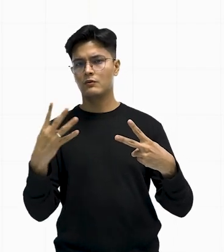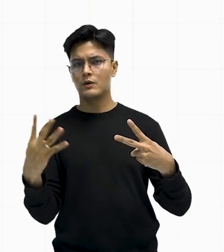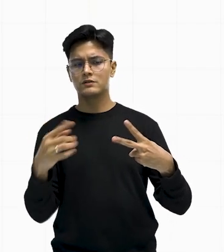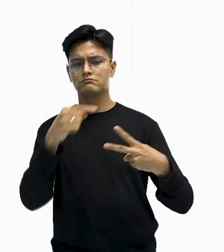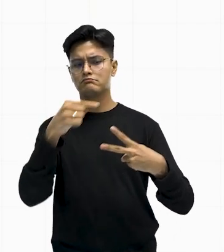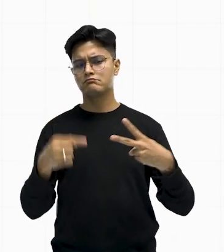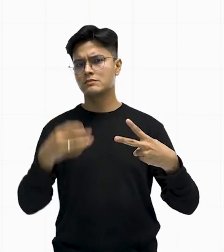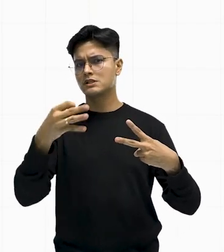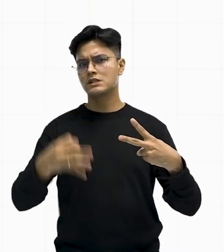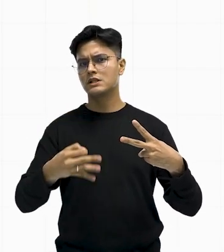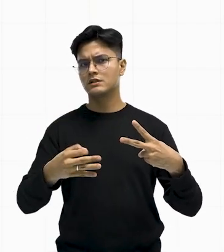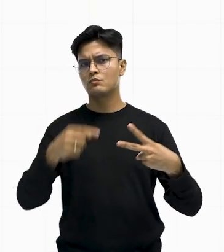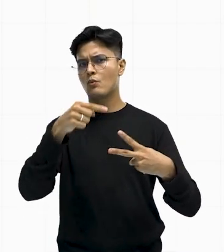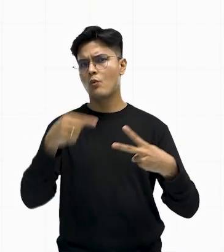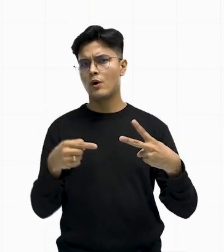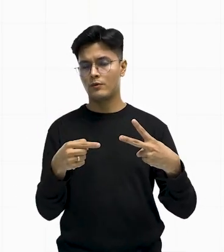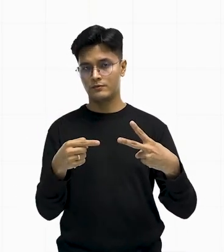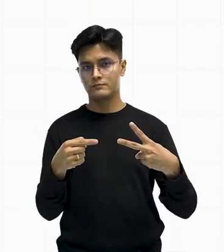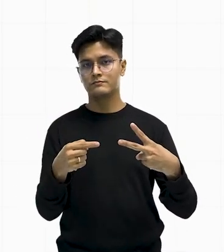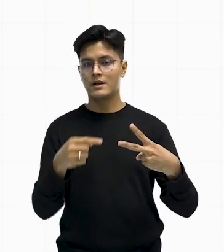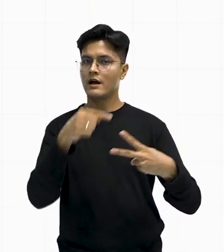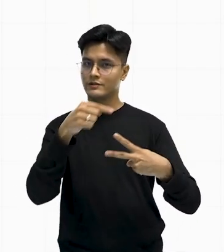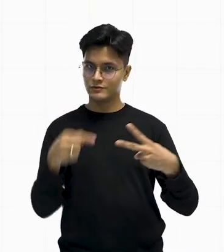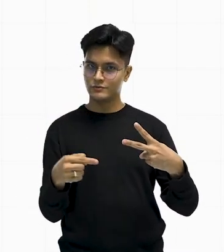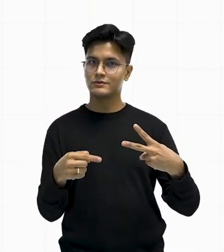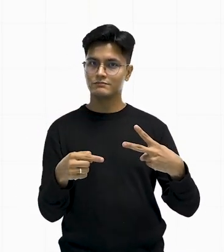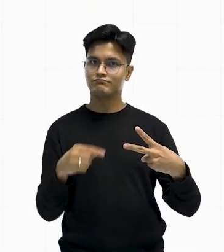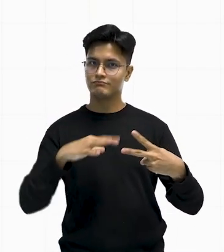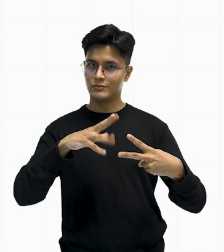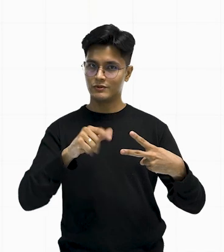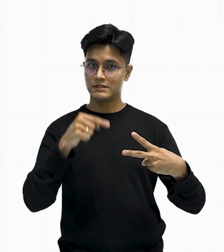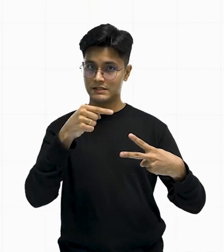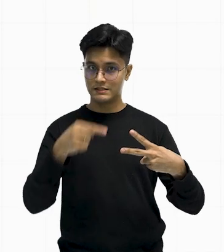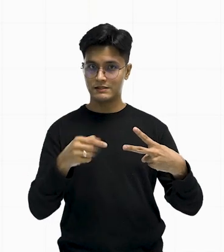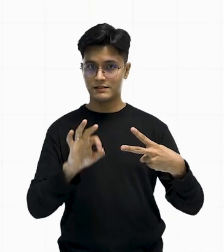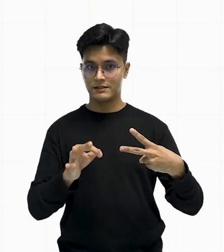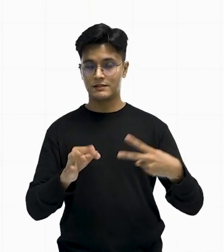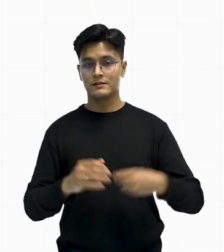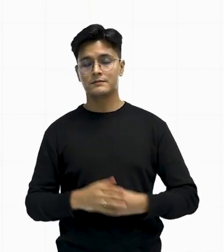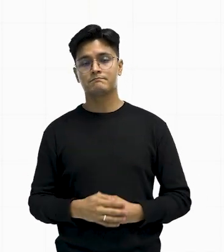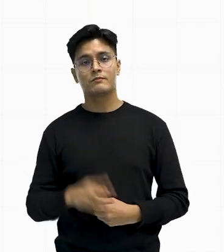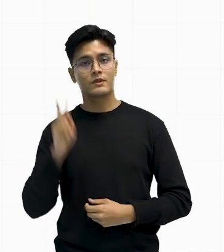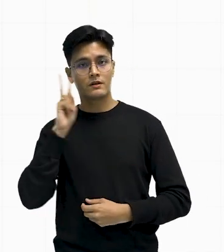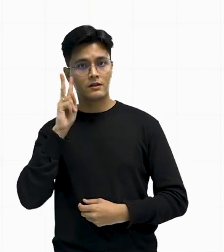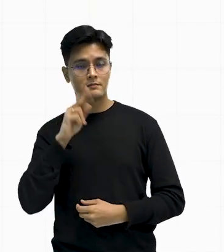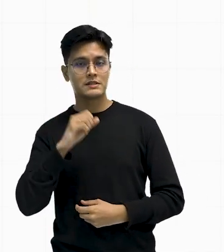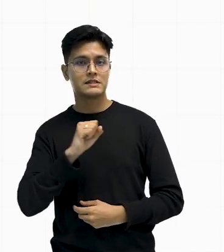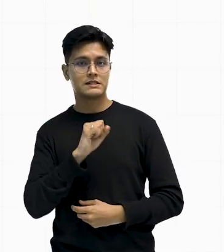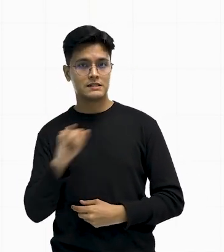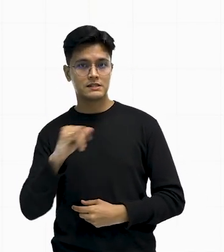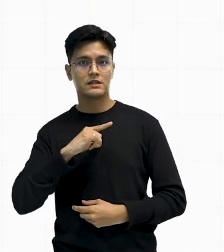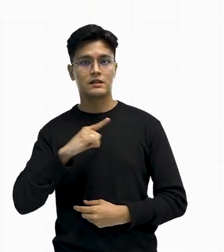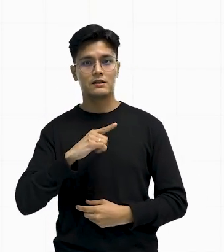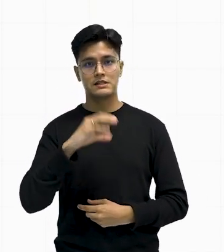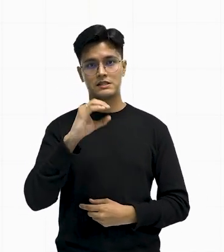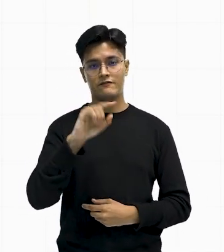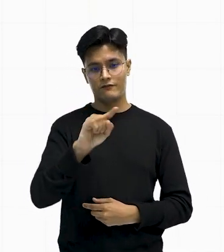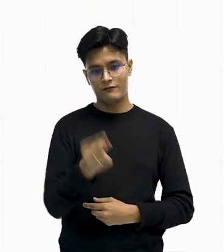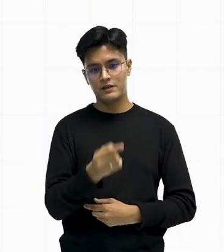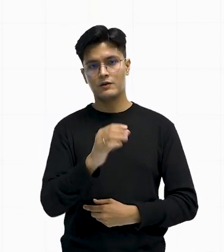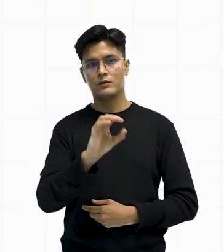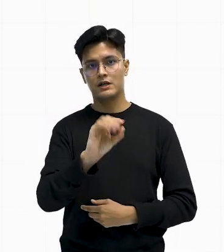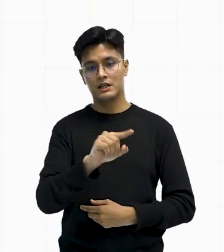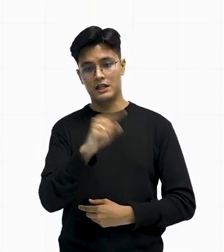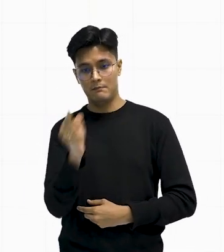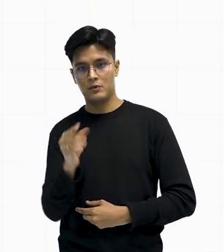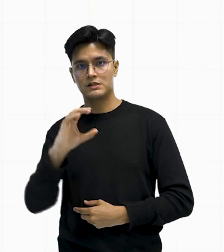está certa? As duas, pessoal. Porque lembre-se o seguinte, quando você tiver 0 após a vírgula